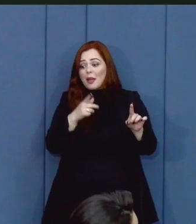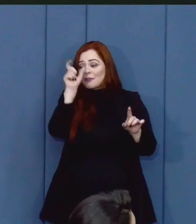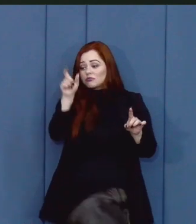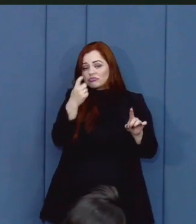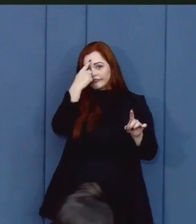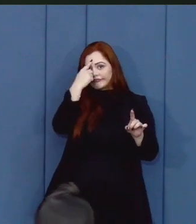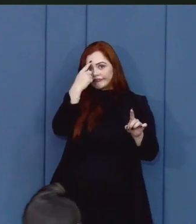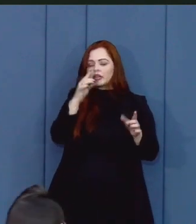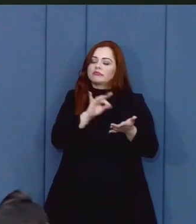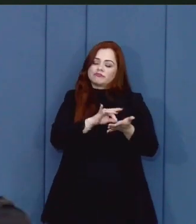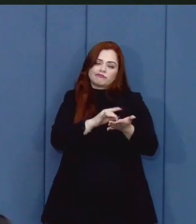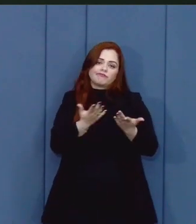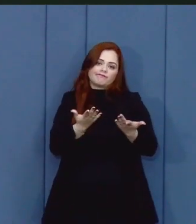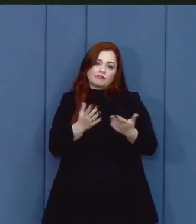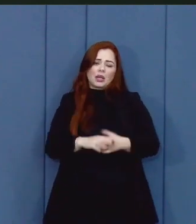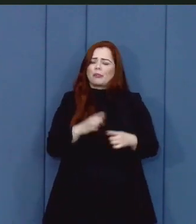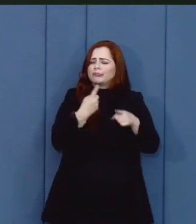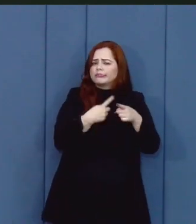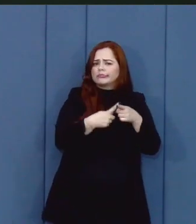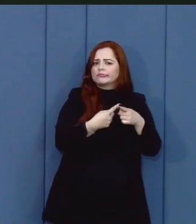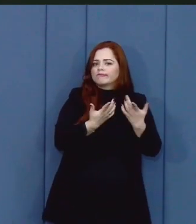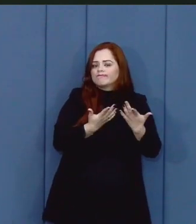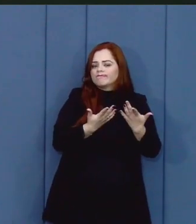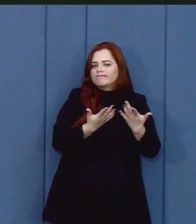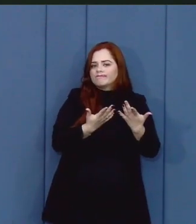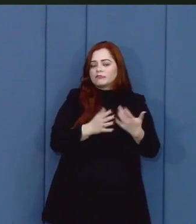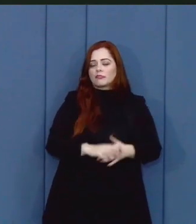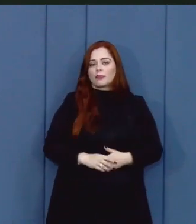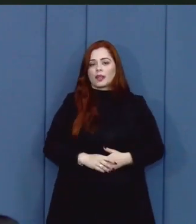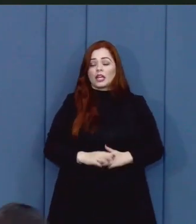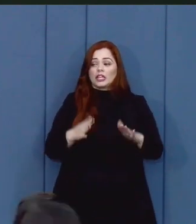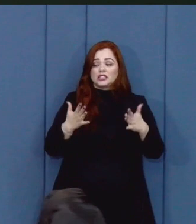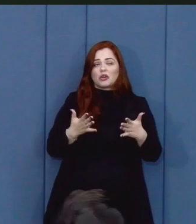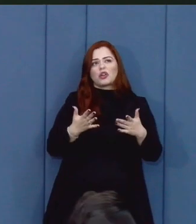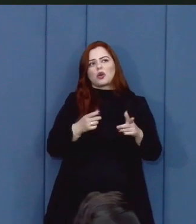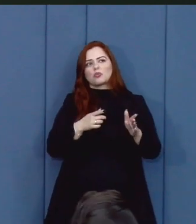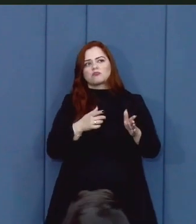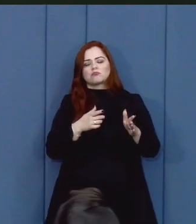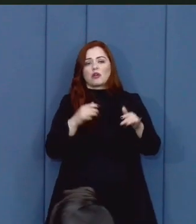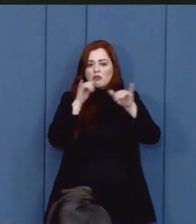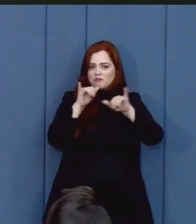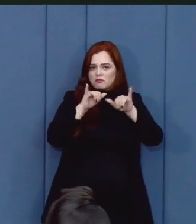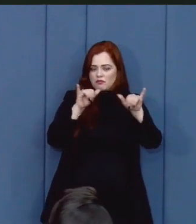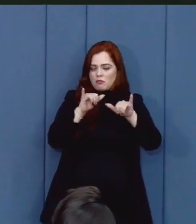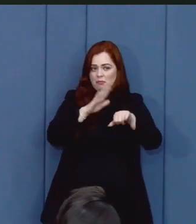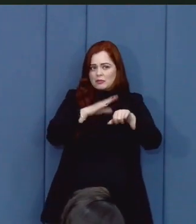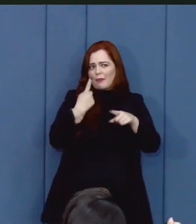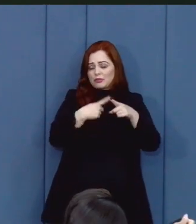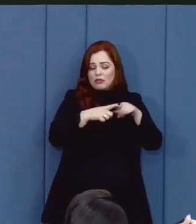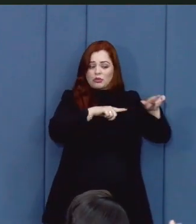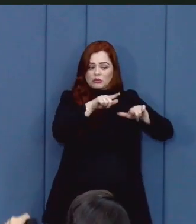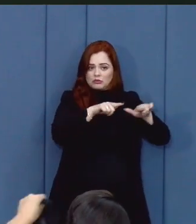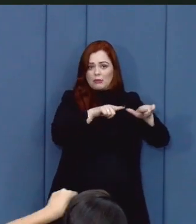essa é que é a verdade. Então, por quê? E aqui eu vou meio que fazer uma propaganda, porque o trabalho